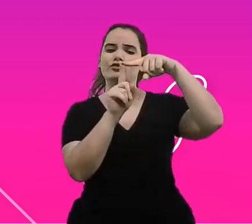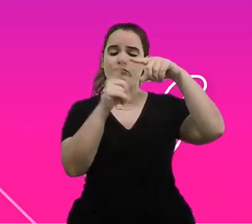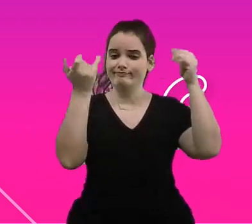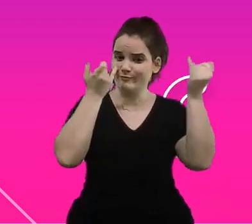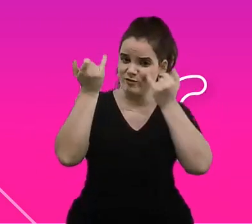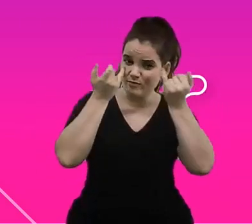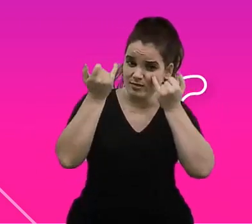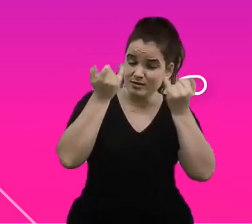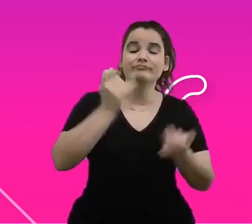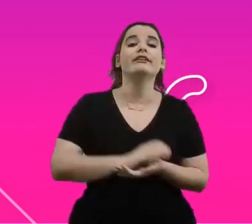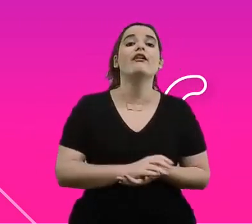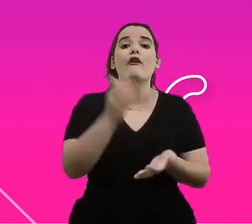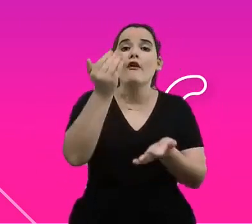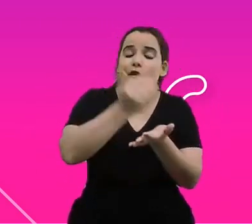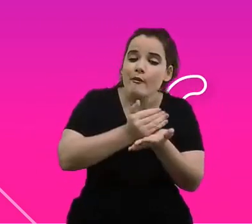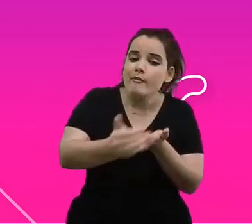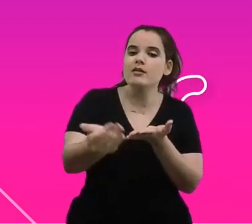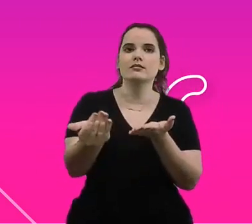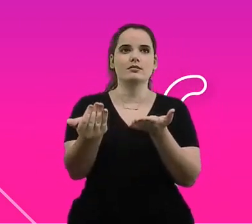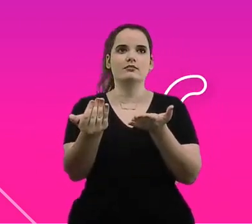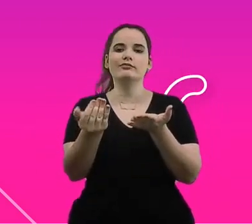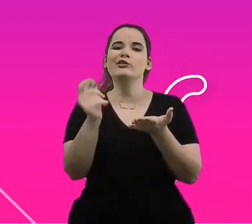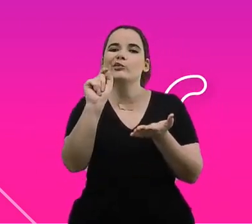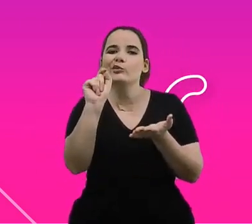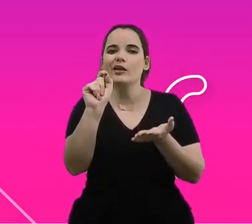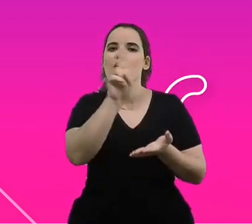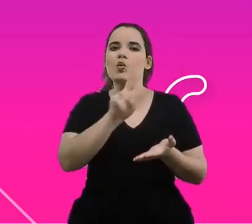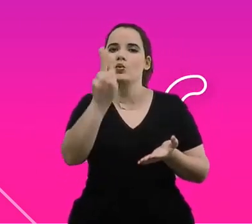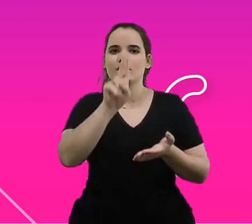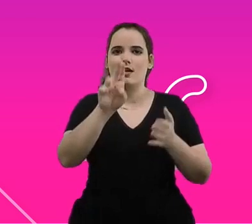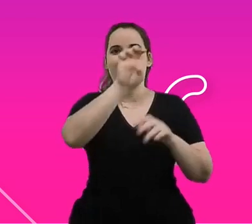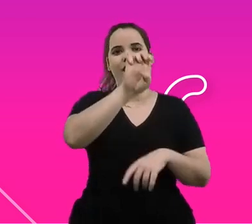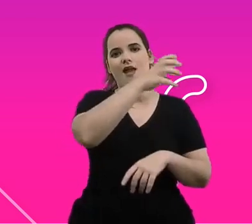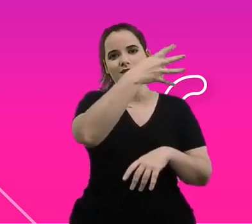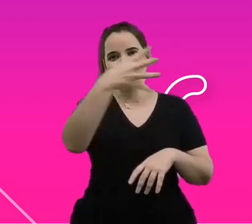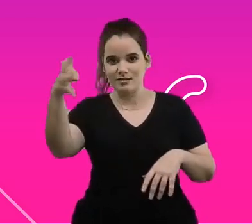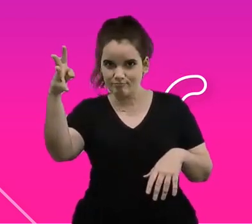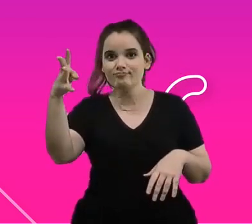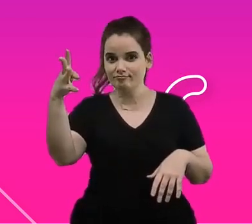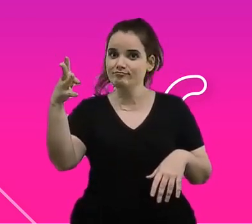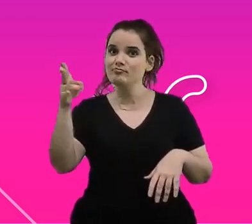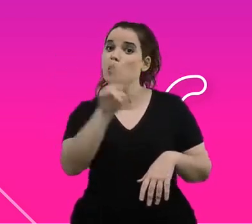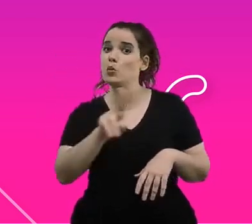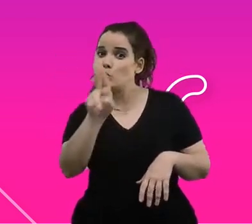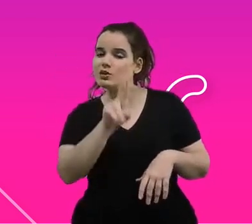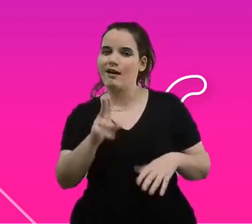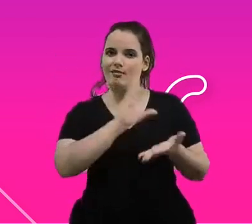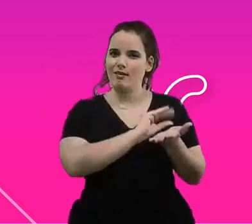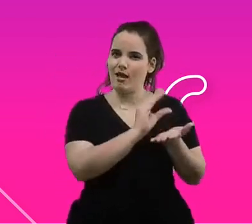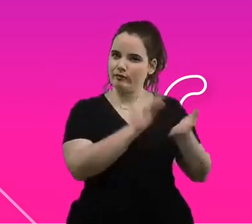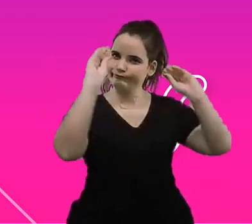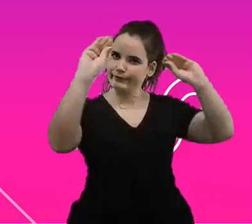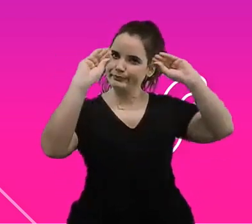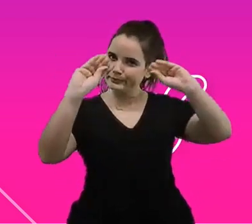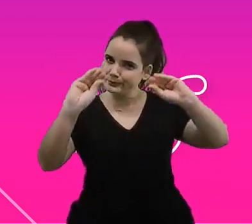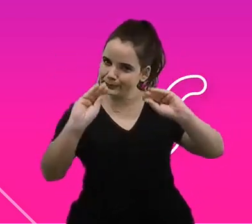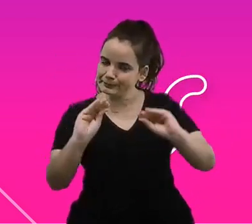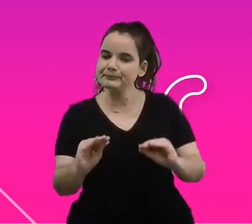torcida aqui. Não enxerga nada ali, né, Thiago? Mas eu enxergo, eu botei o óculos, gente. Eu fico mais feia, mas eu